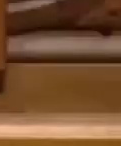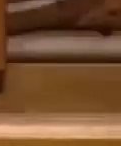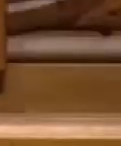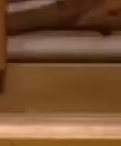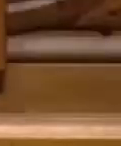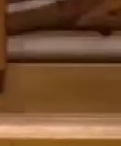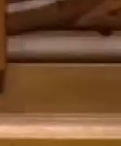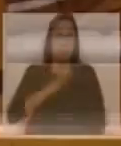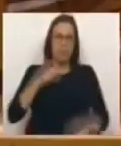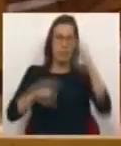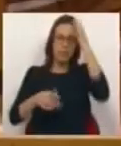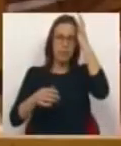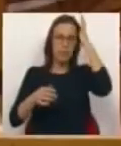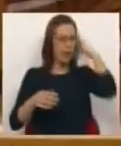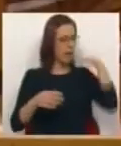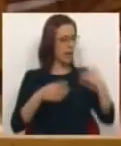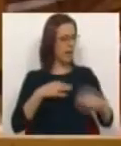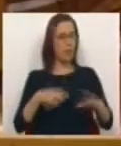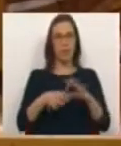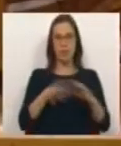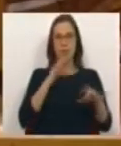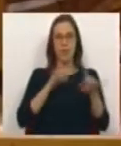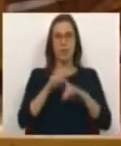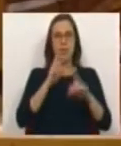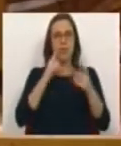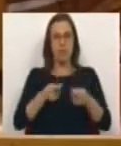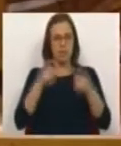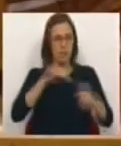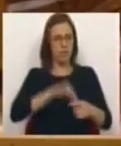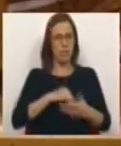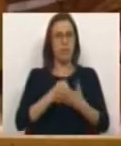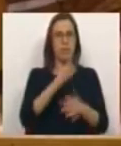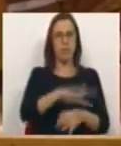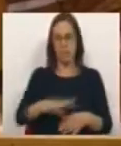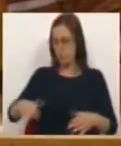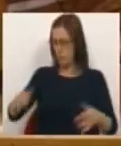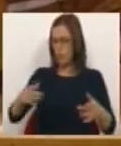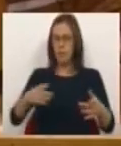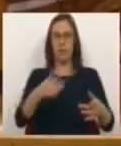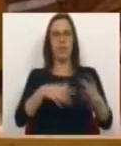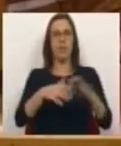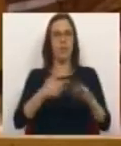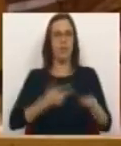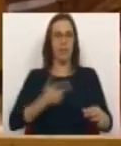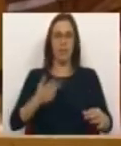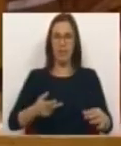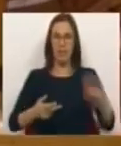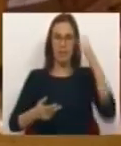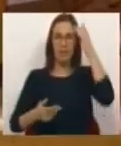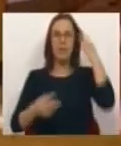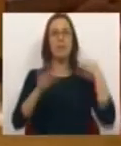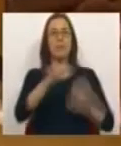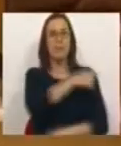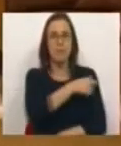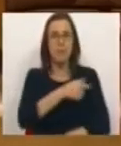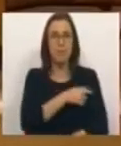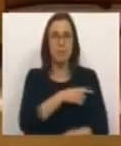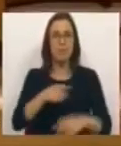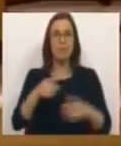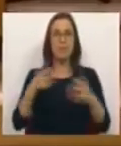senhoras e senhores deputados, o PCP saúda os bolseiros de investigação científica, designadamente os doutorados, e os seus representantes